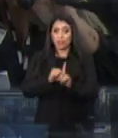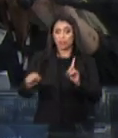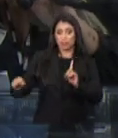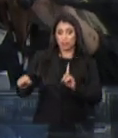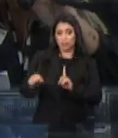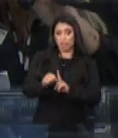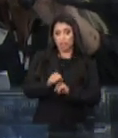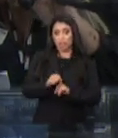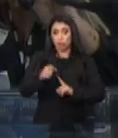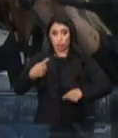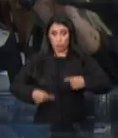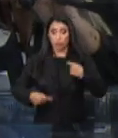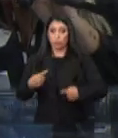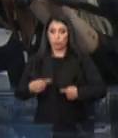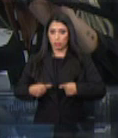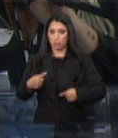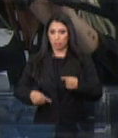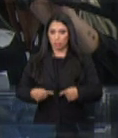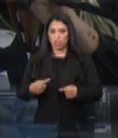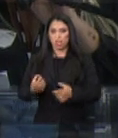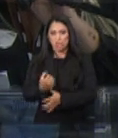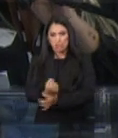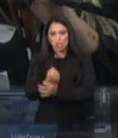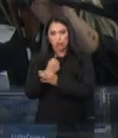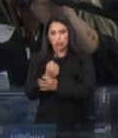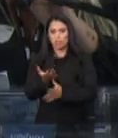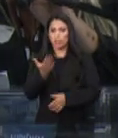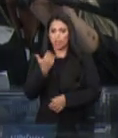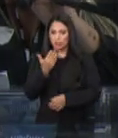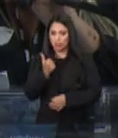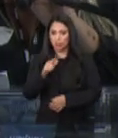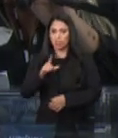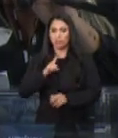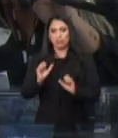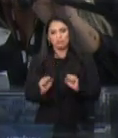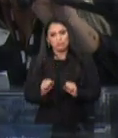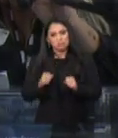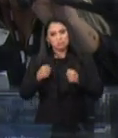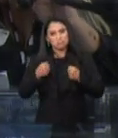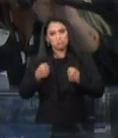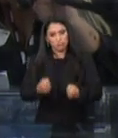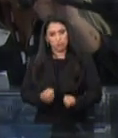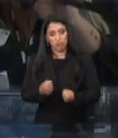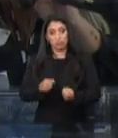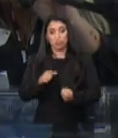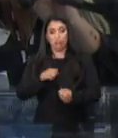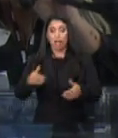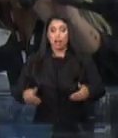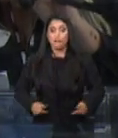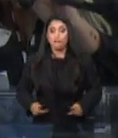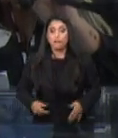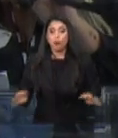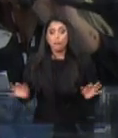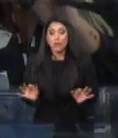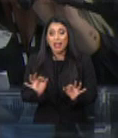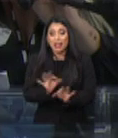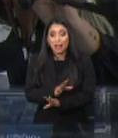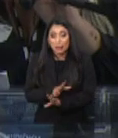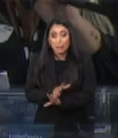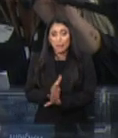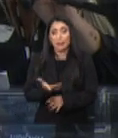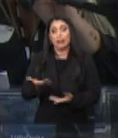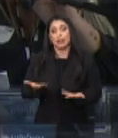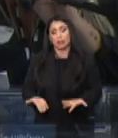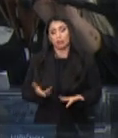uma política de soberania e segurança alimentar que dê condições para superação da fome e da desnutrição